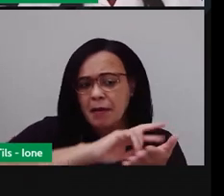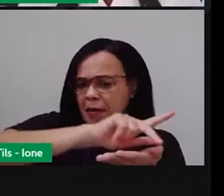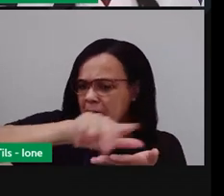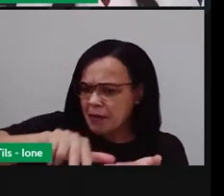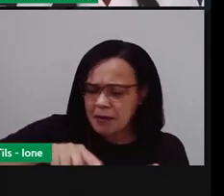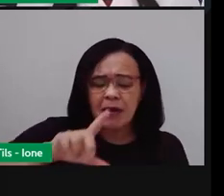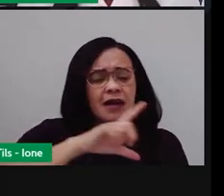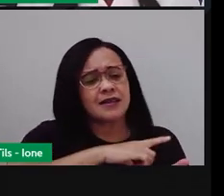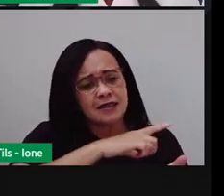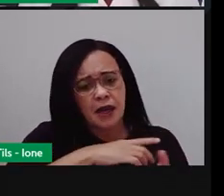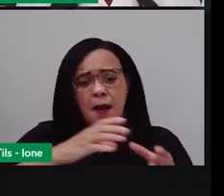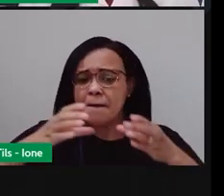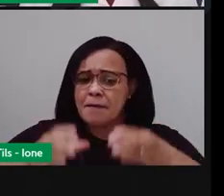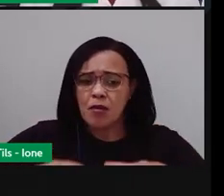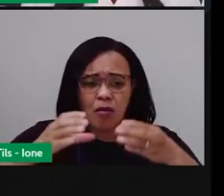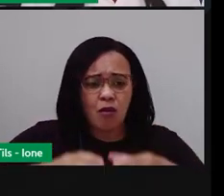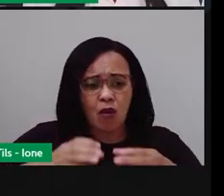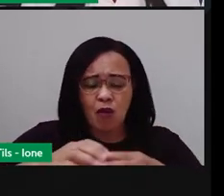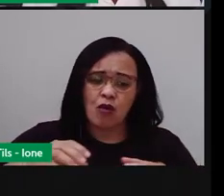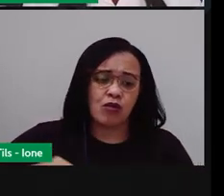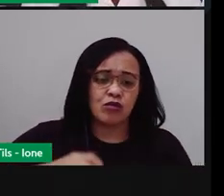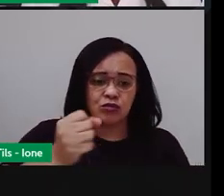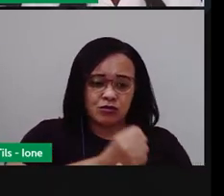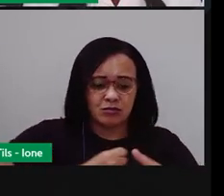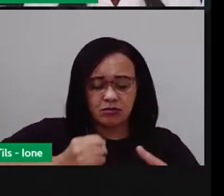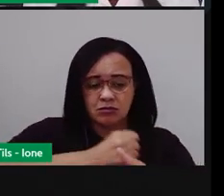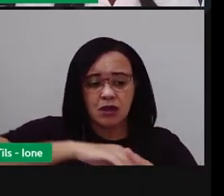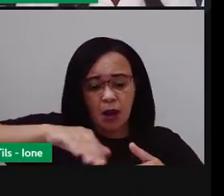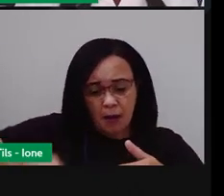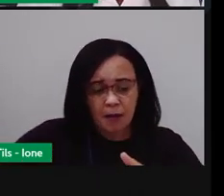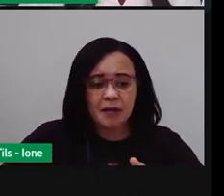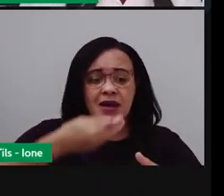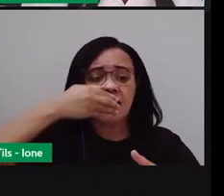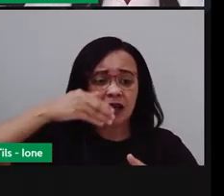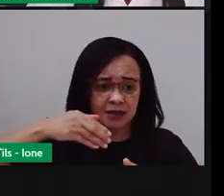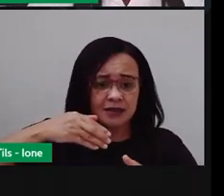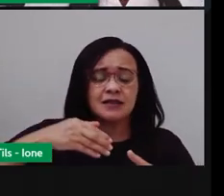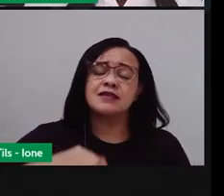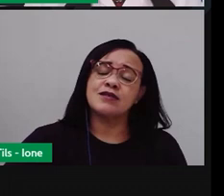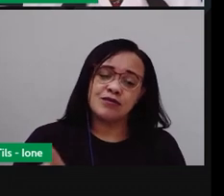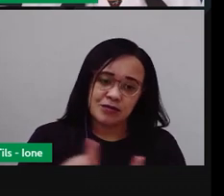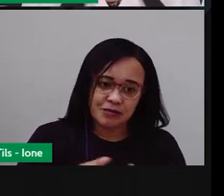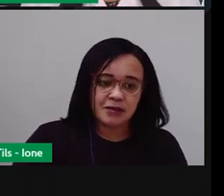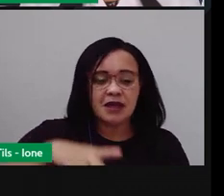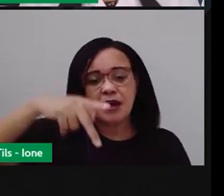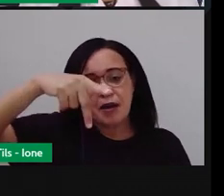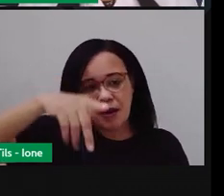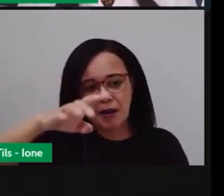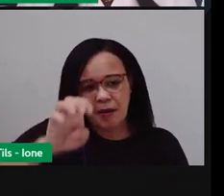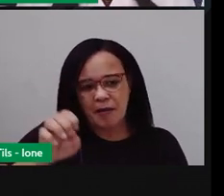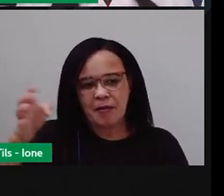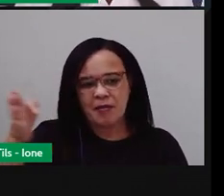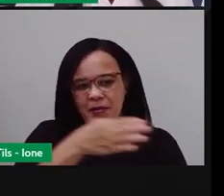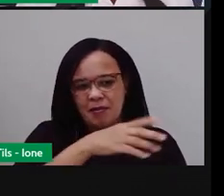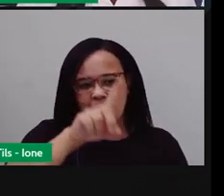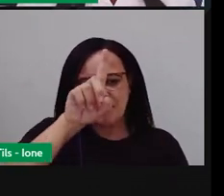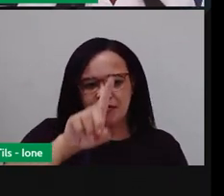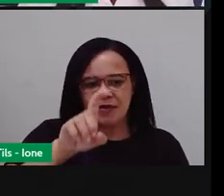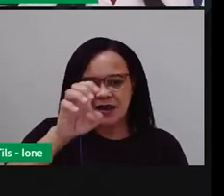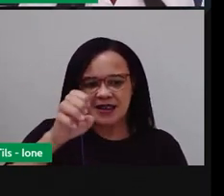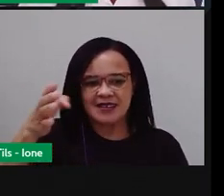milho, bolo de milho. Tem também o pé de moleque, como eu já falei para vocês, é feito com amendoim.